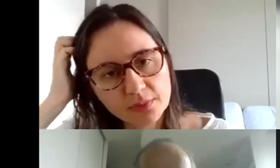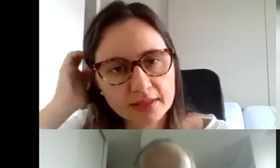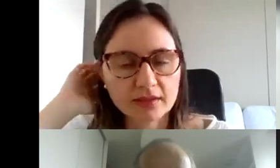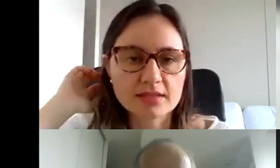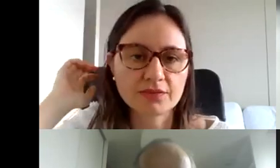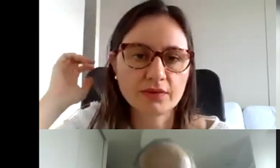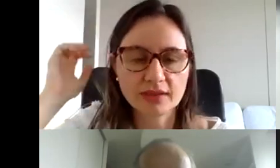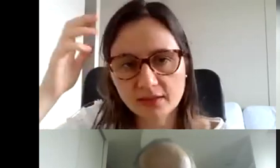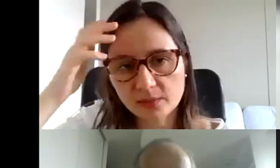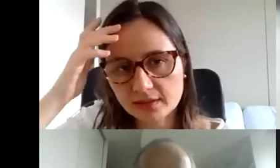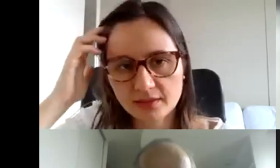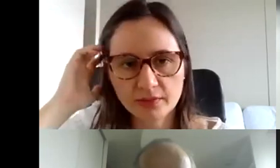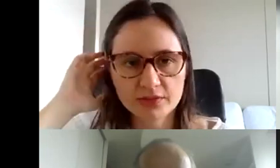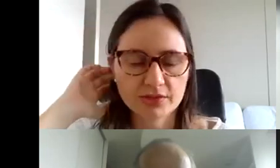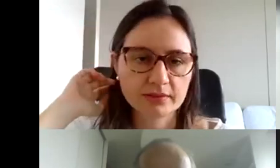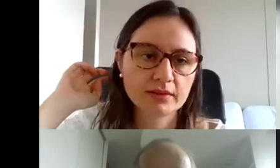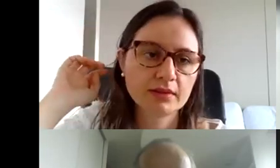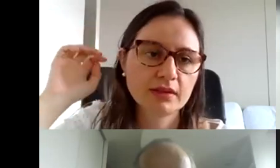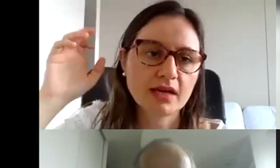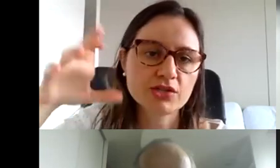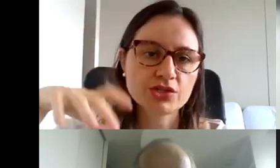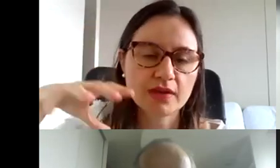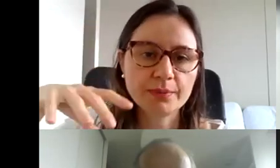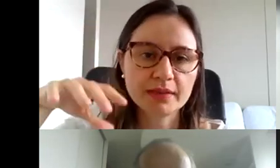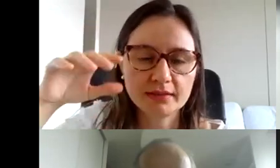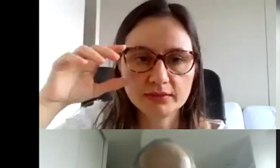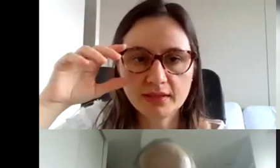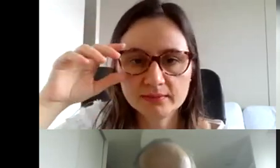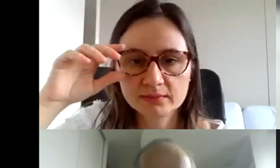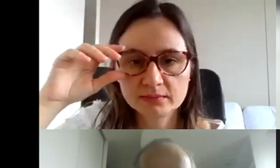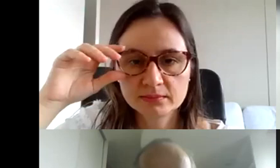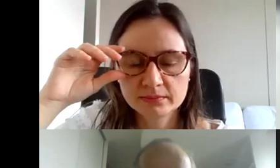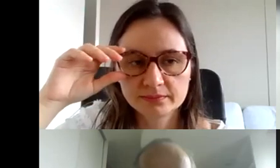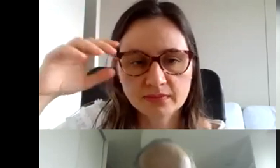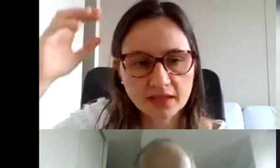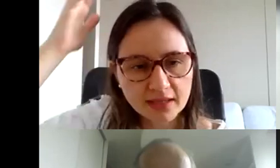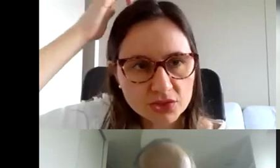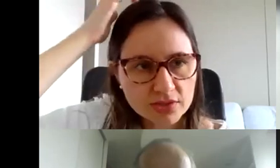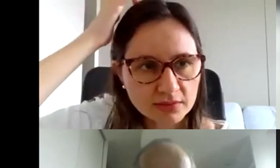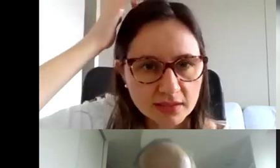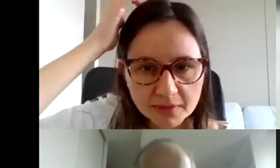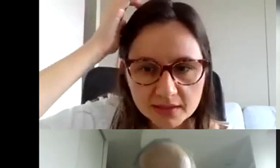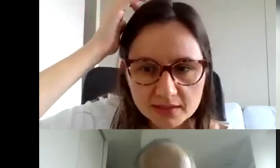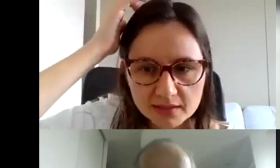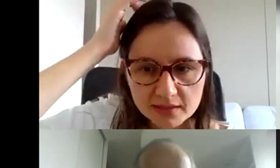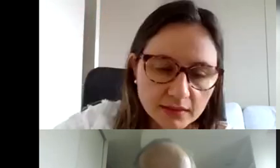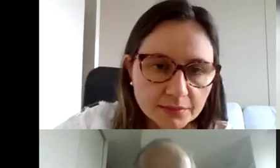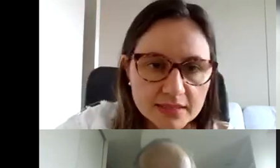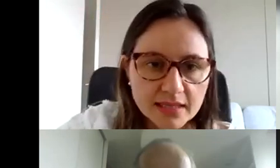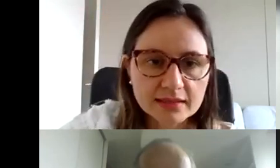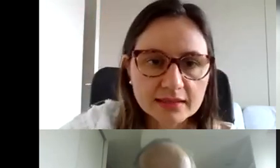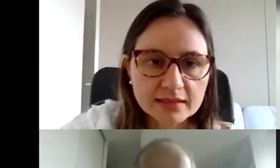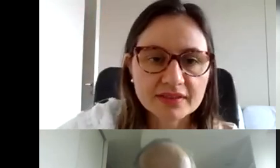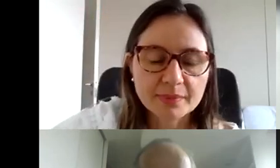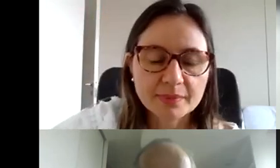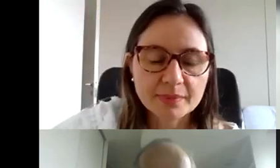Ela já sabe que um pouquinho antes eu vou entrar, igual entrei hoje, que aí a gente vai combinando, né? A Renata acho que não está aqui mais.